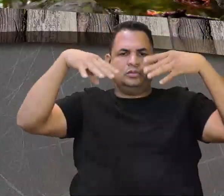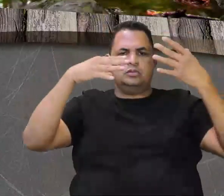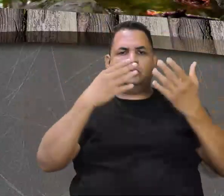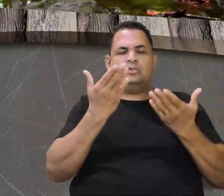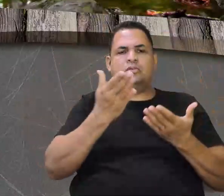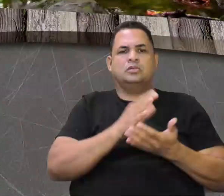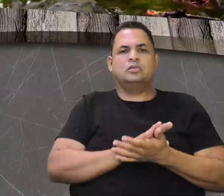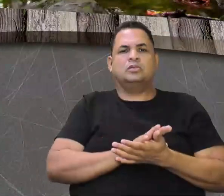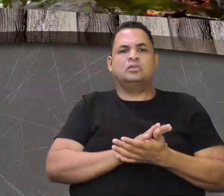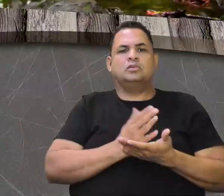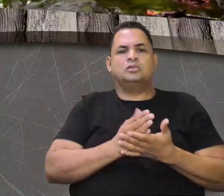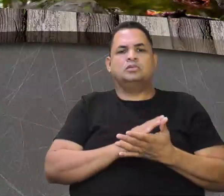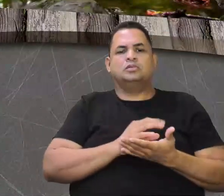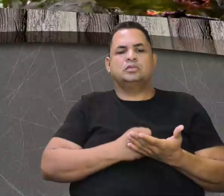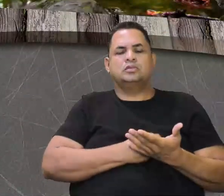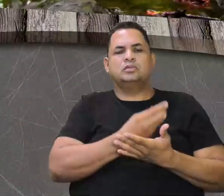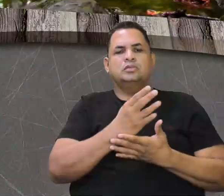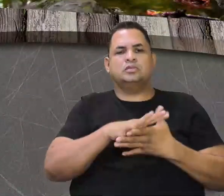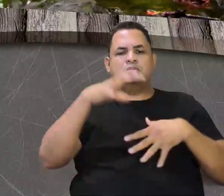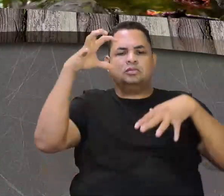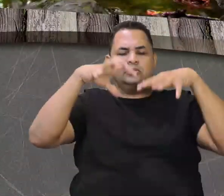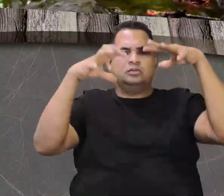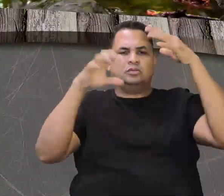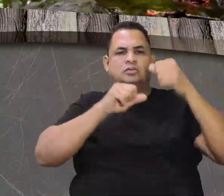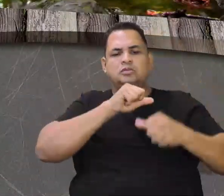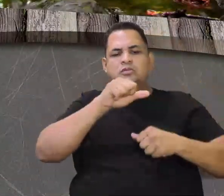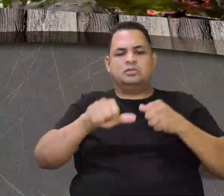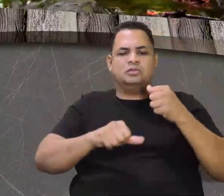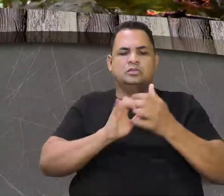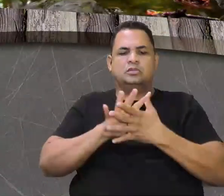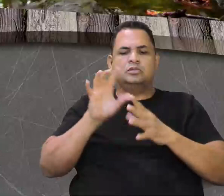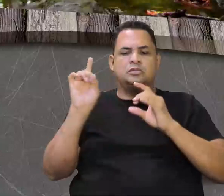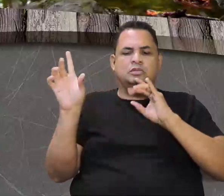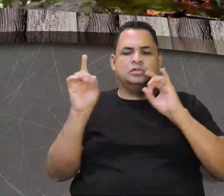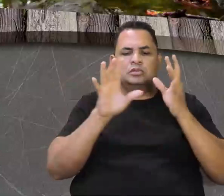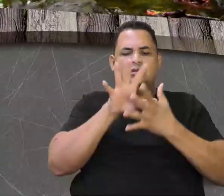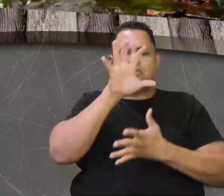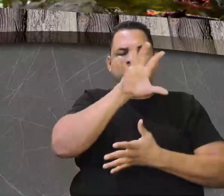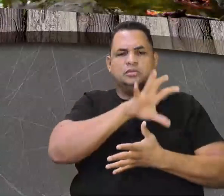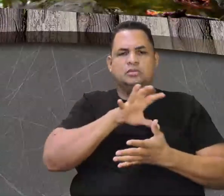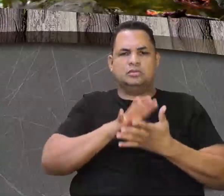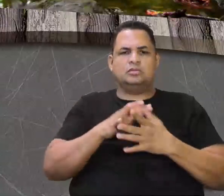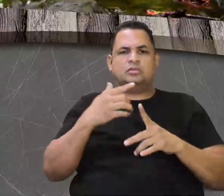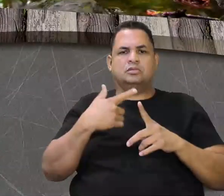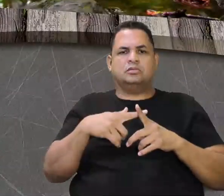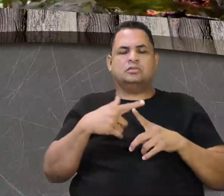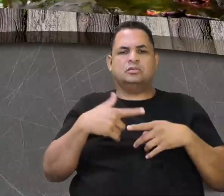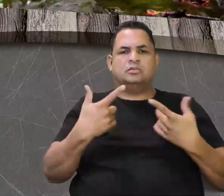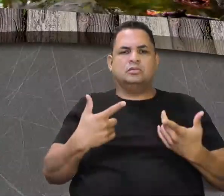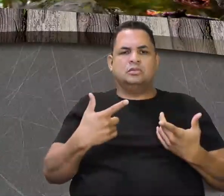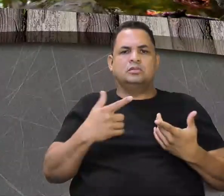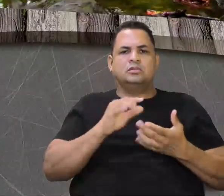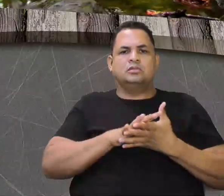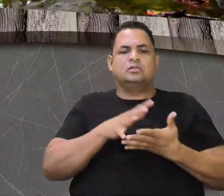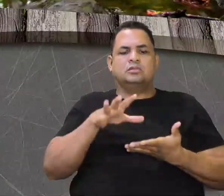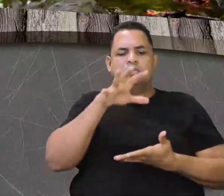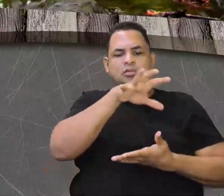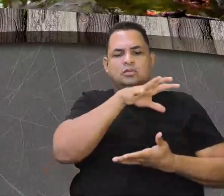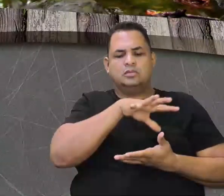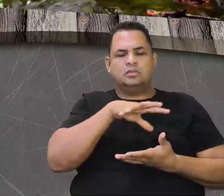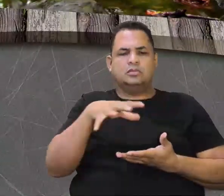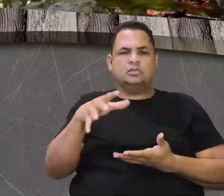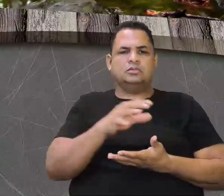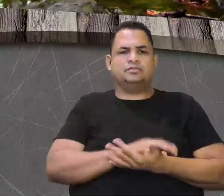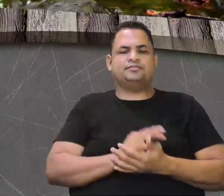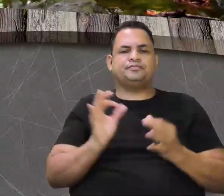e esses regimes de chuvas que vão variar de uma região para outra devido às concentrações dessas áreas